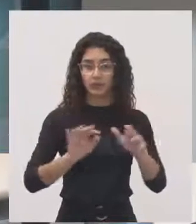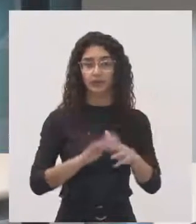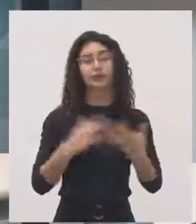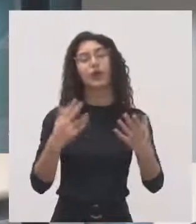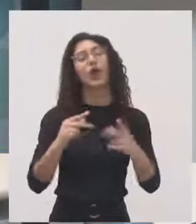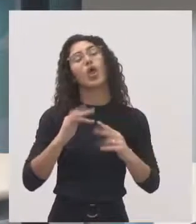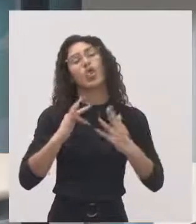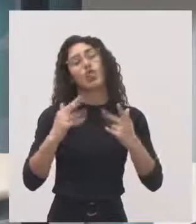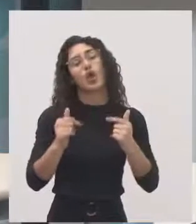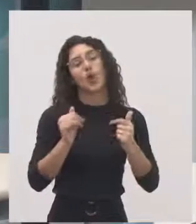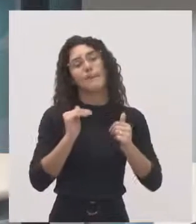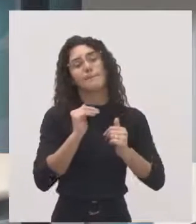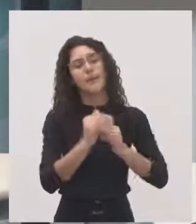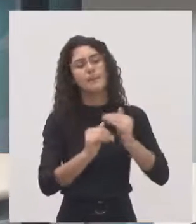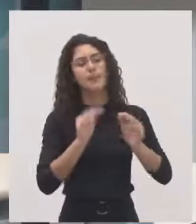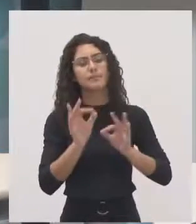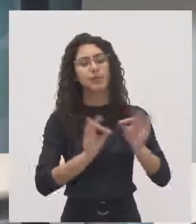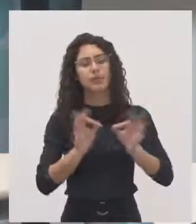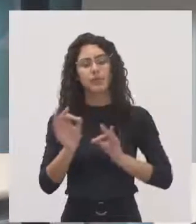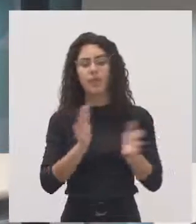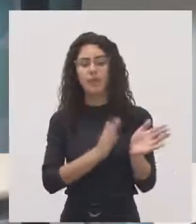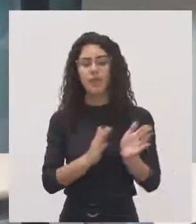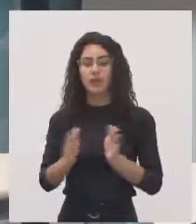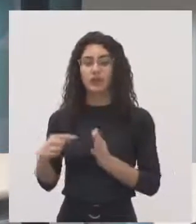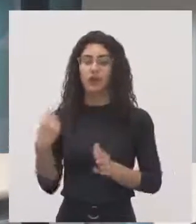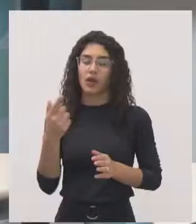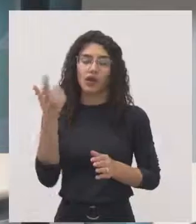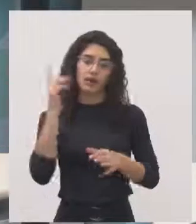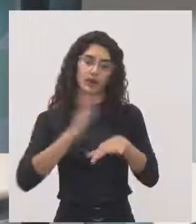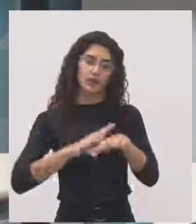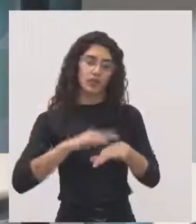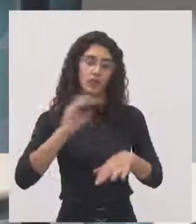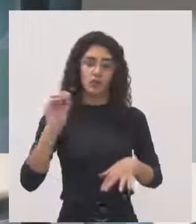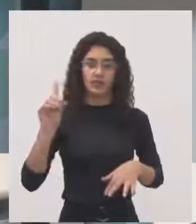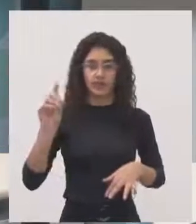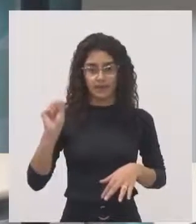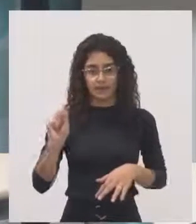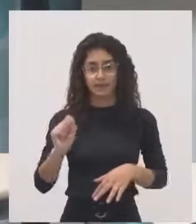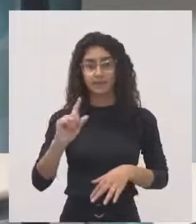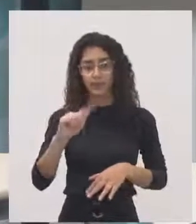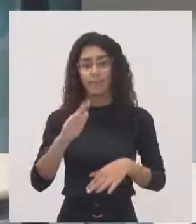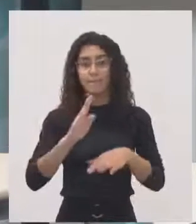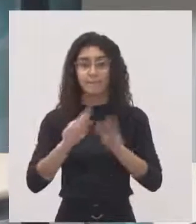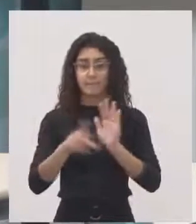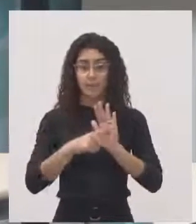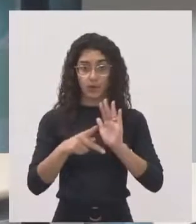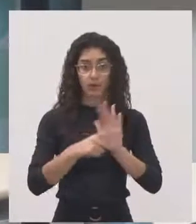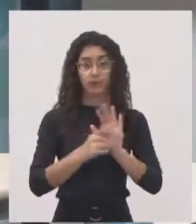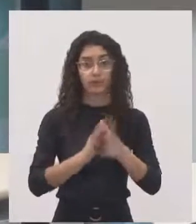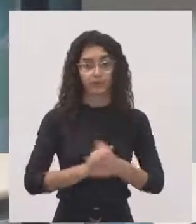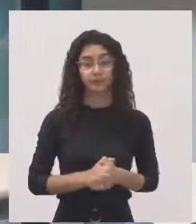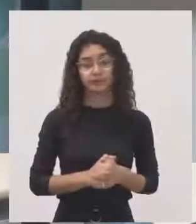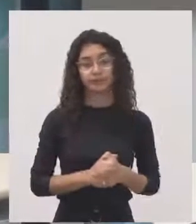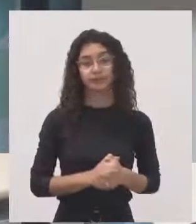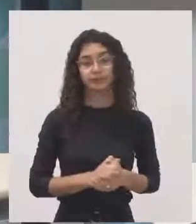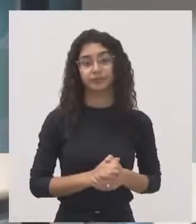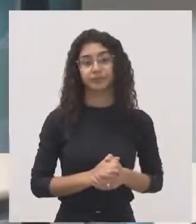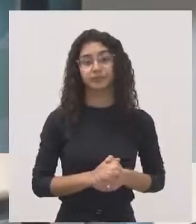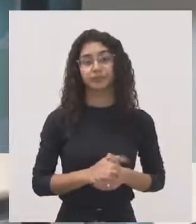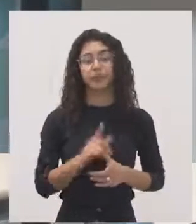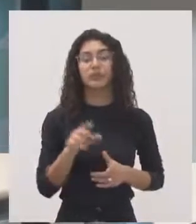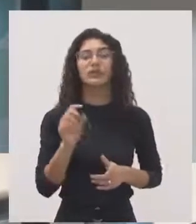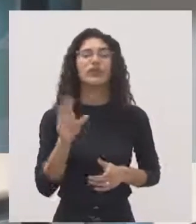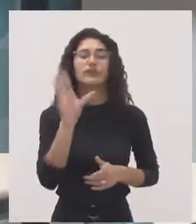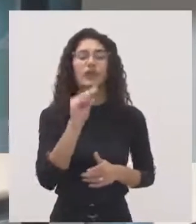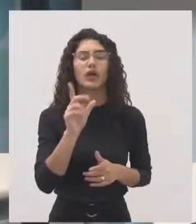esse processo a gente consegue fazer com o OBS, né? Na verdade, ele é para isso. Então, e ele só você falou, ele